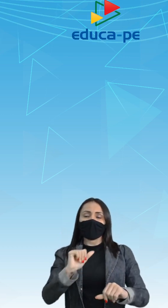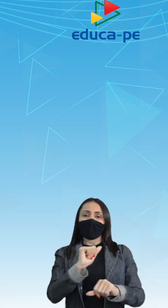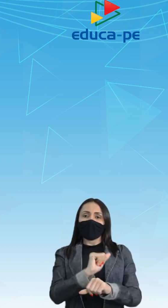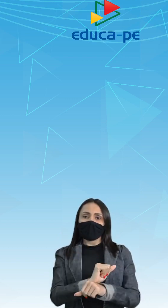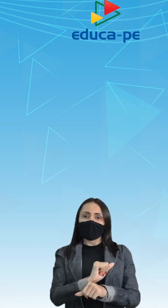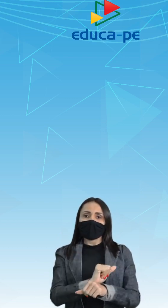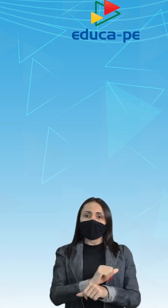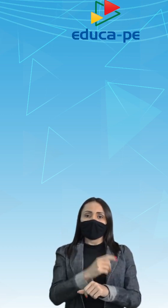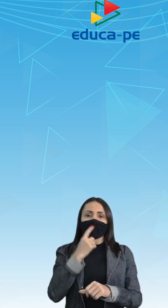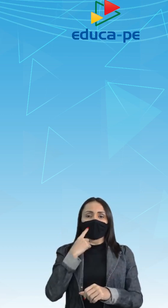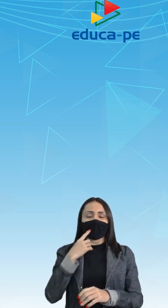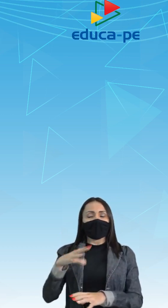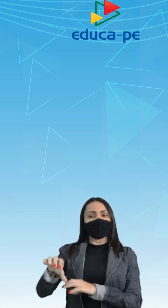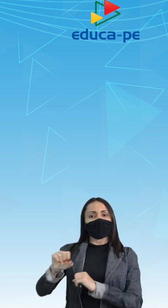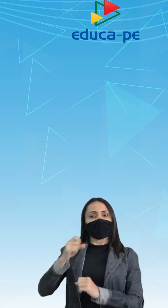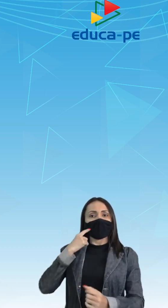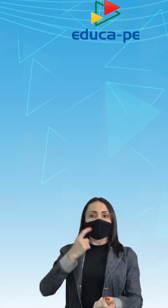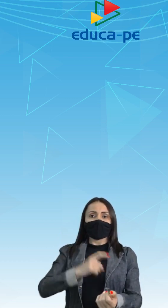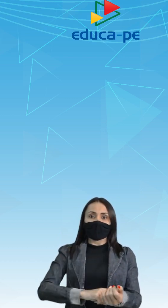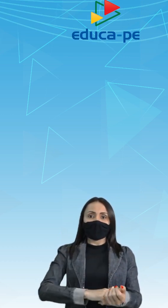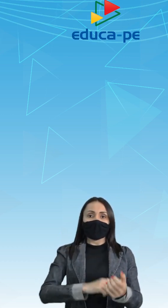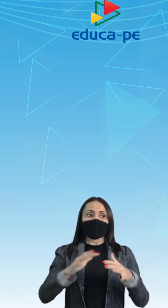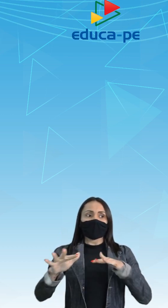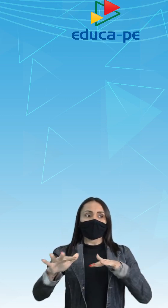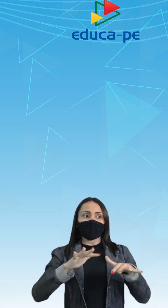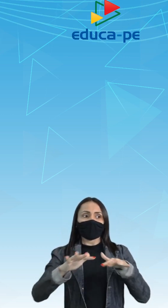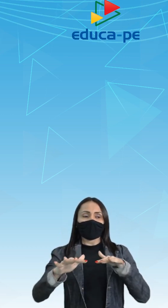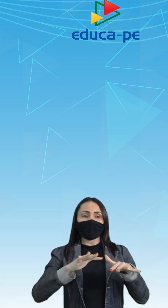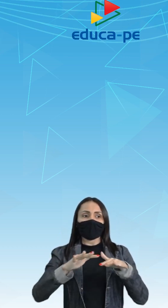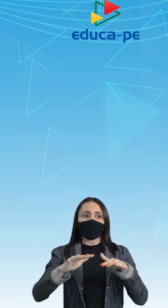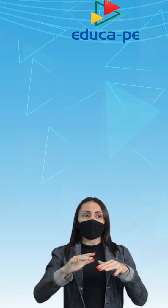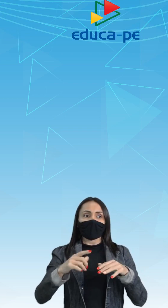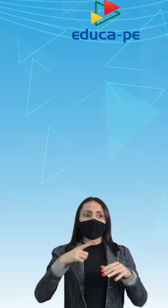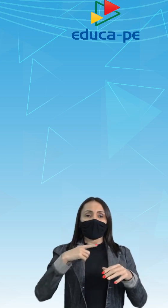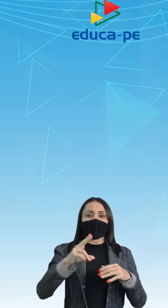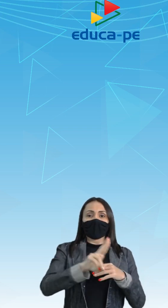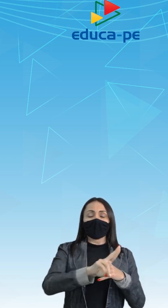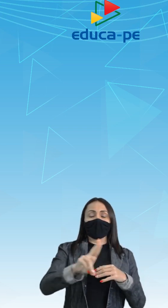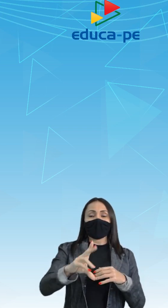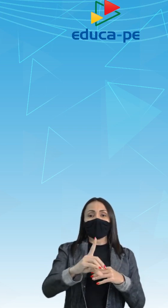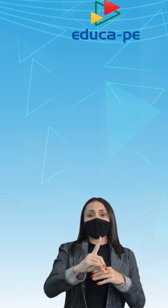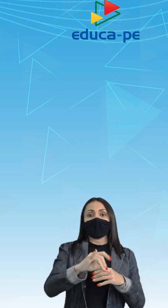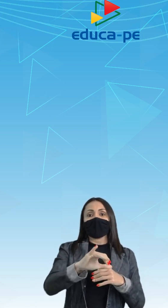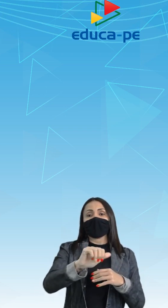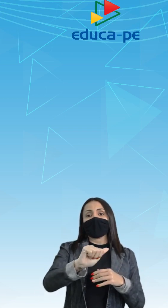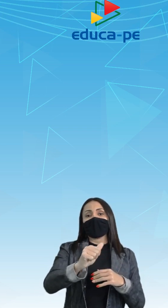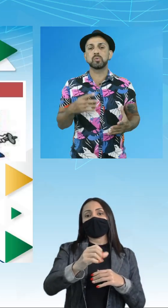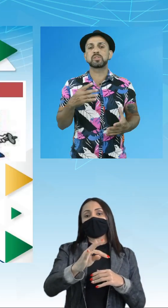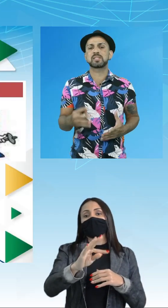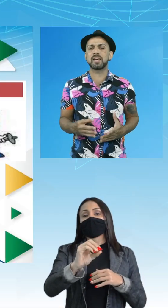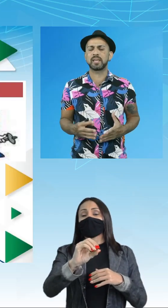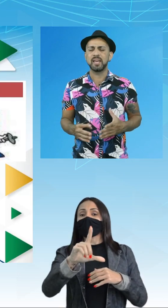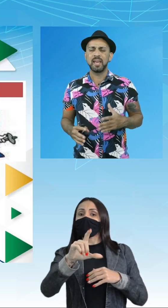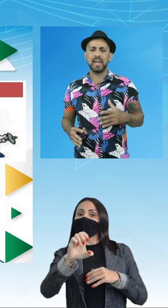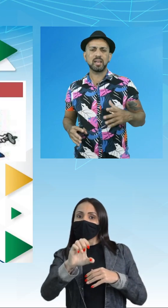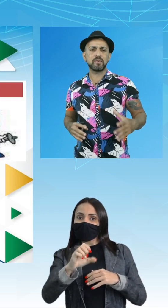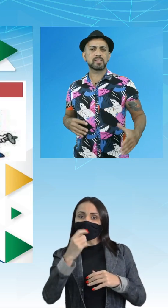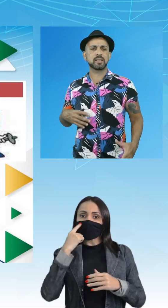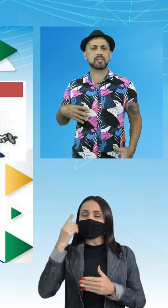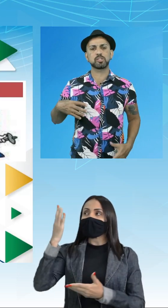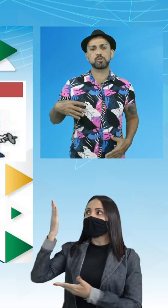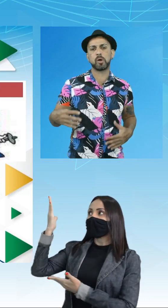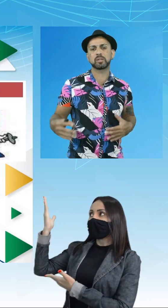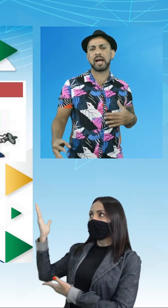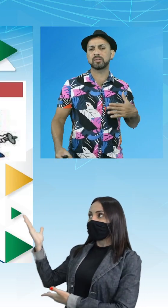o sangue. Este movimento aí, ele é chamado de diástole. Ou seja, o sangue ele vai